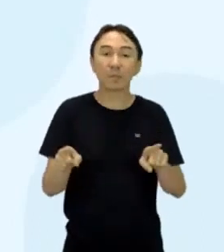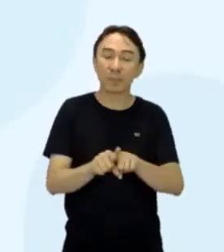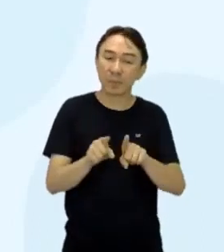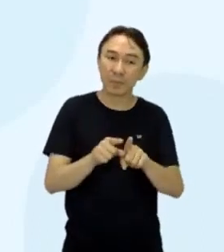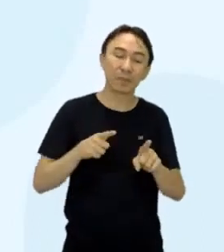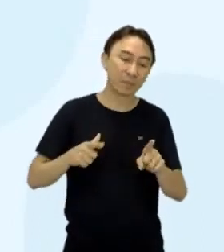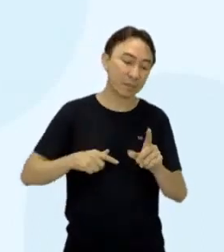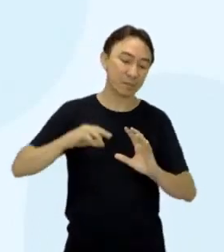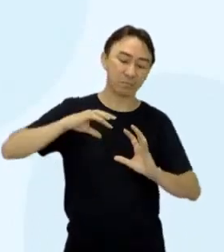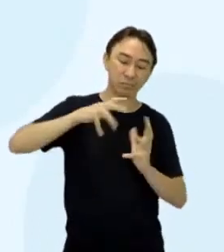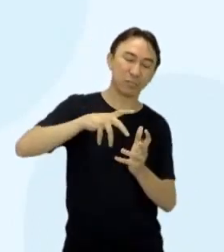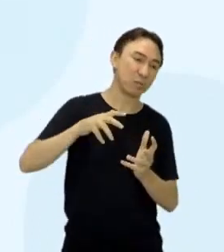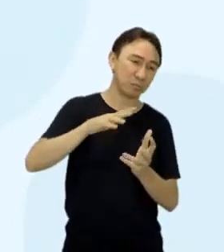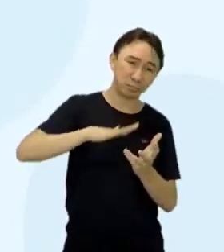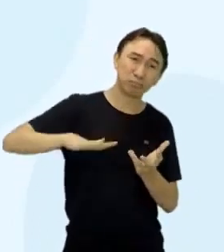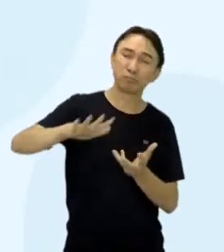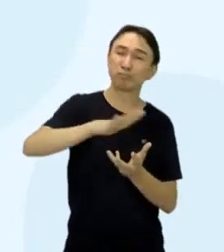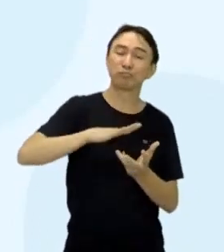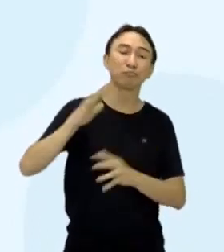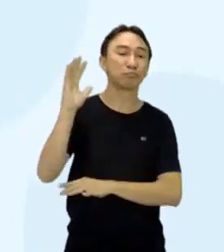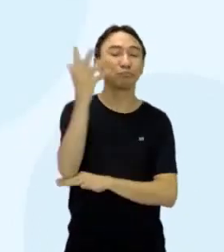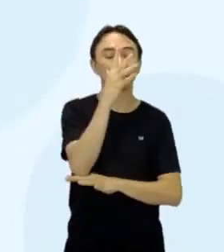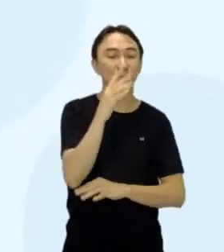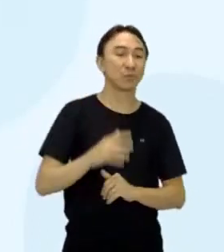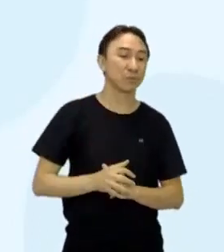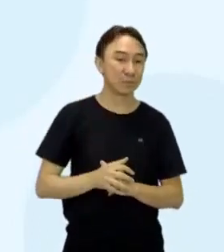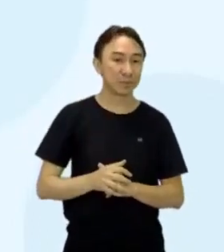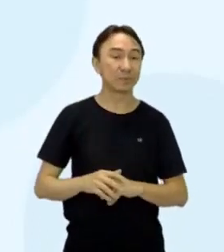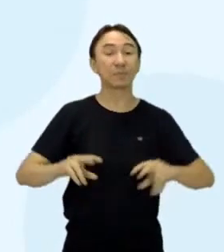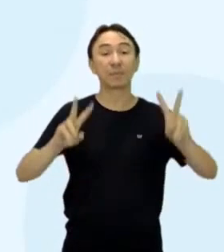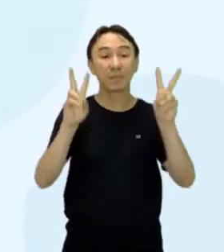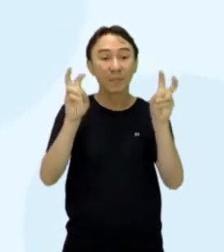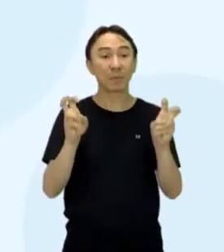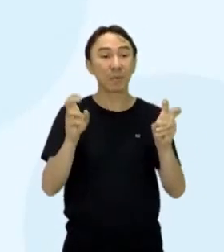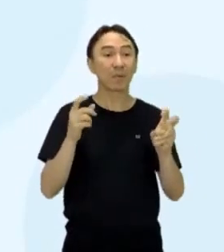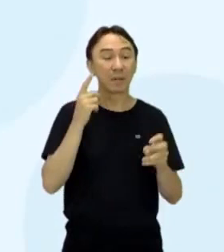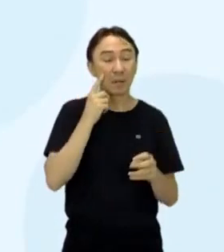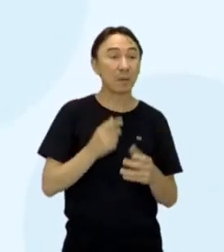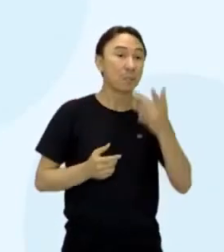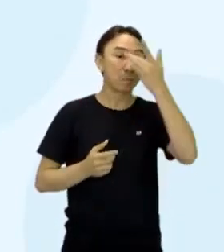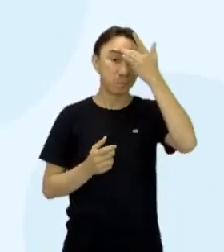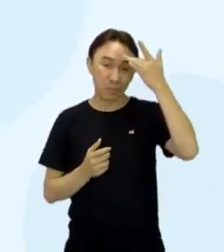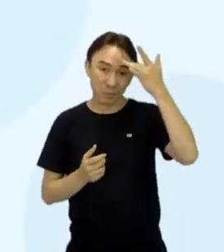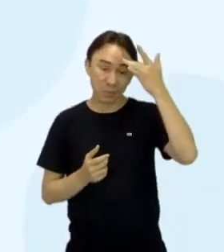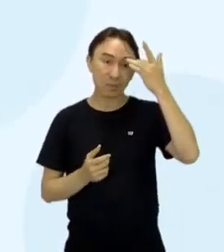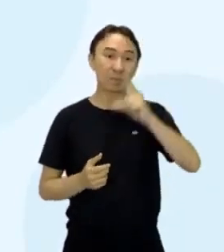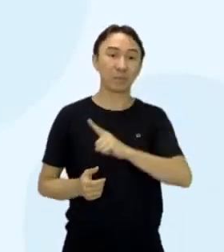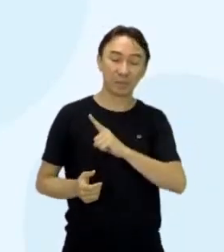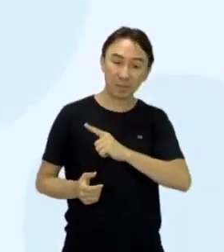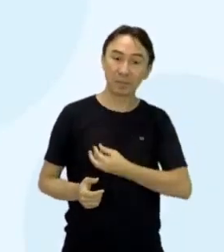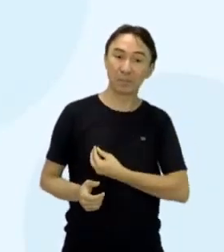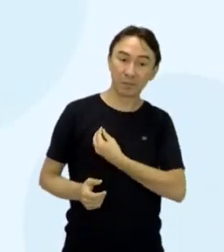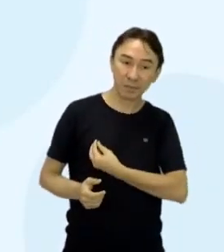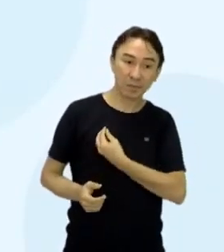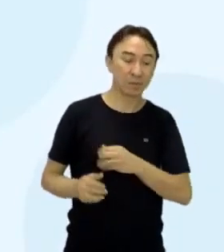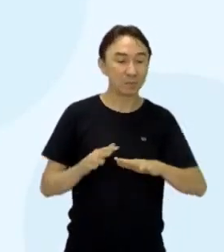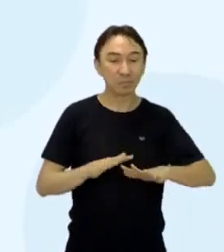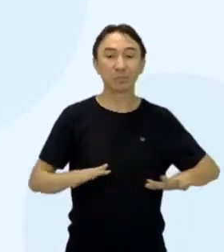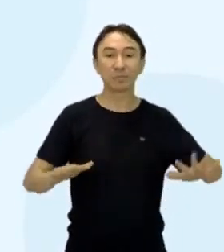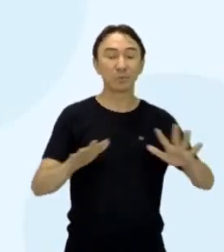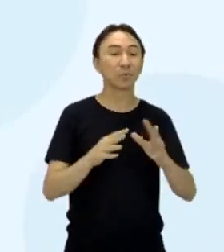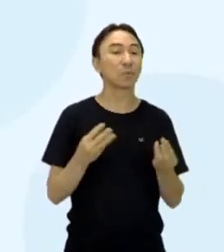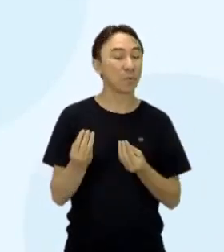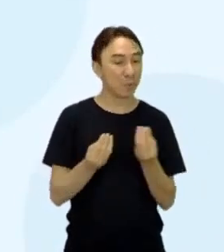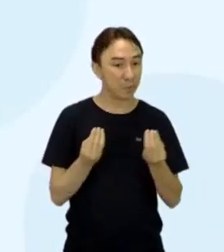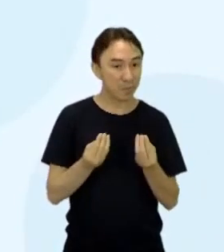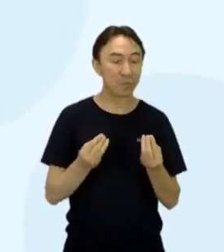mundo. A unidade temática, o sujeito e seu lugar no mundo, objeto de conhecimento, diversidade